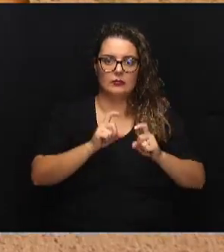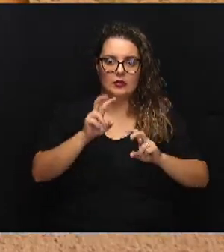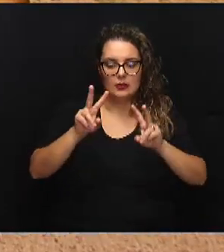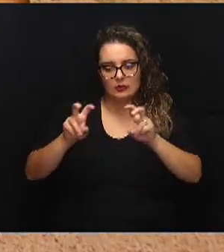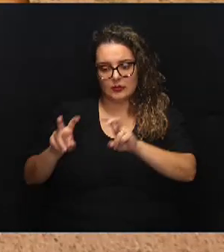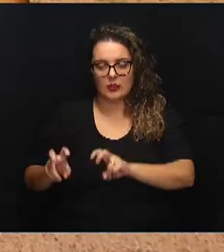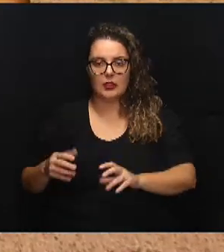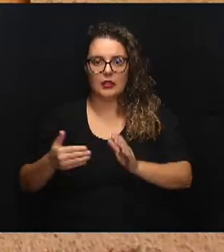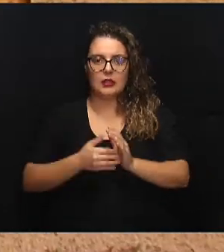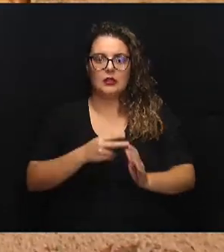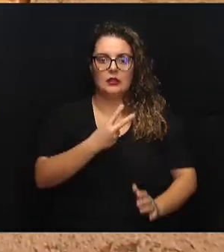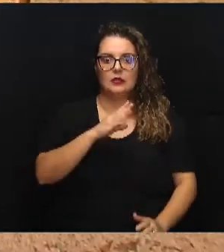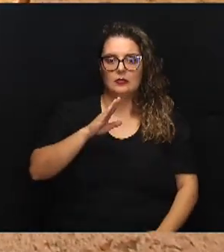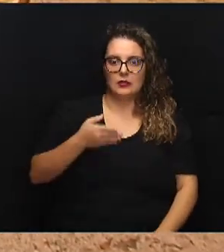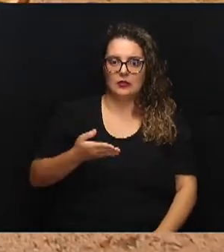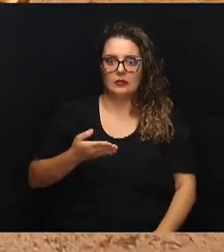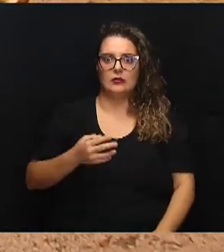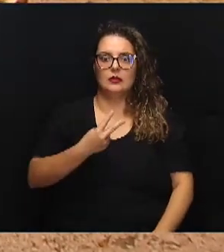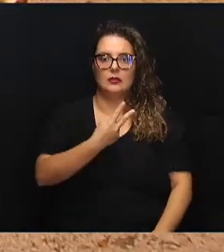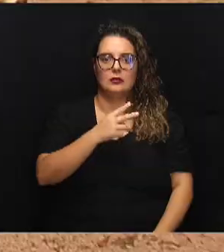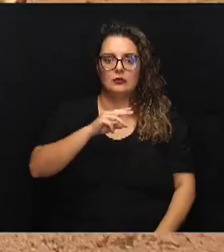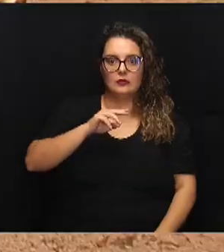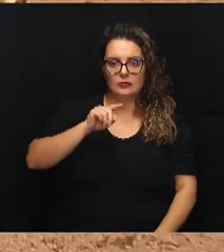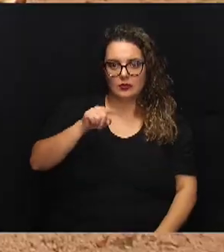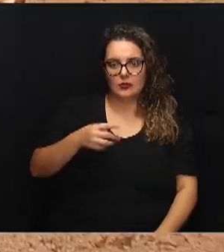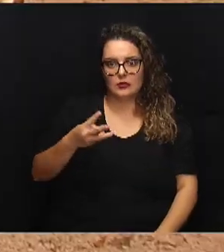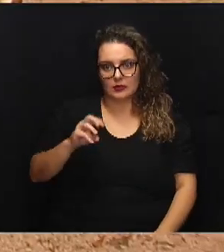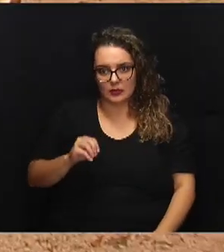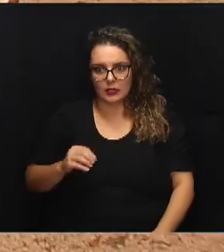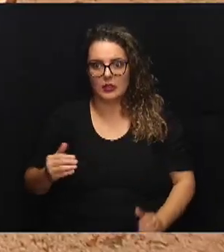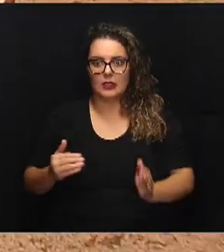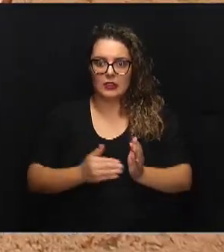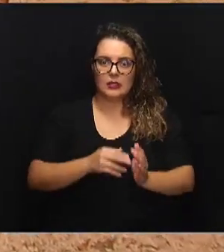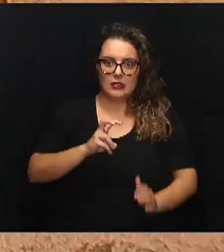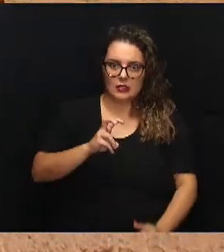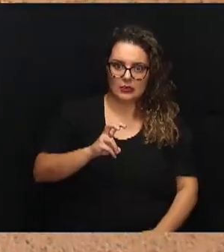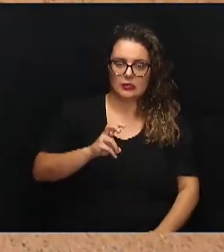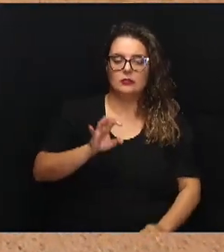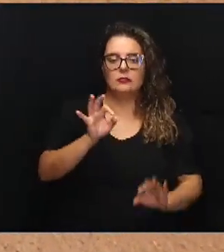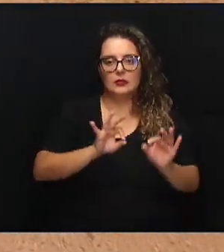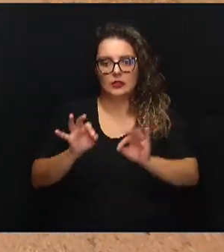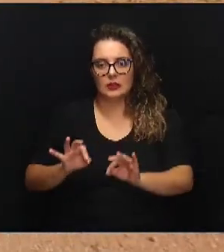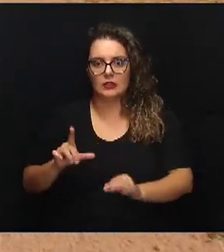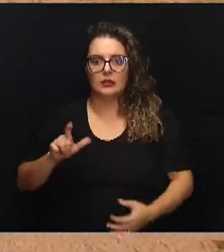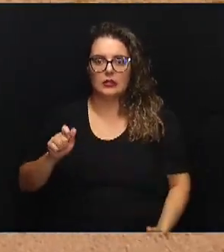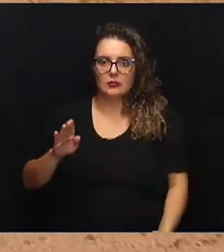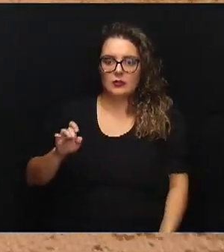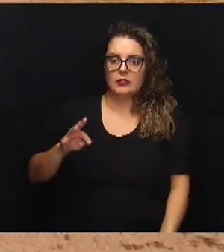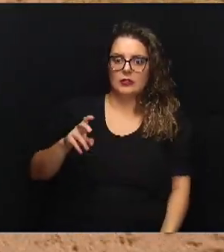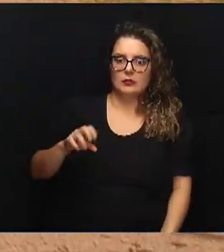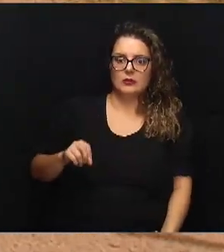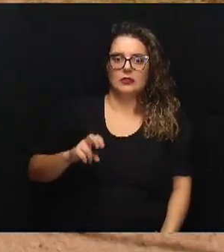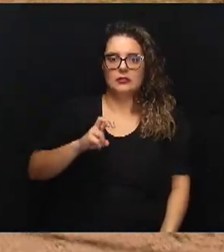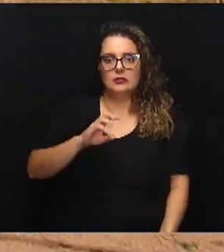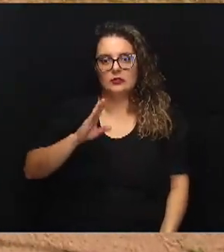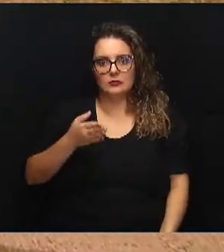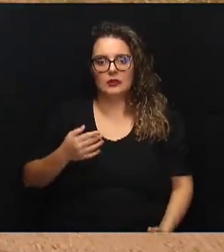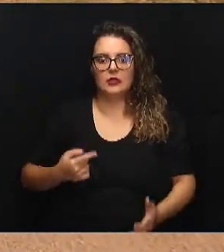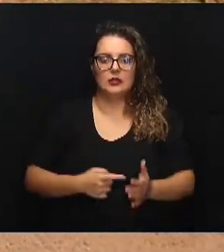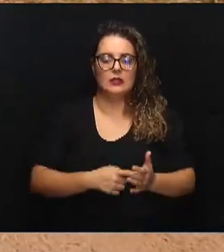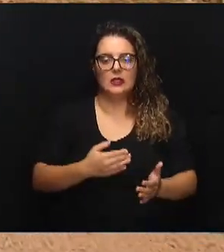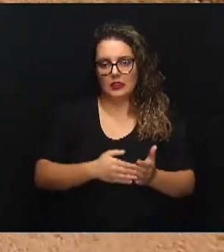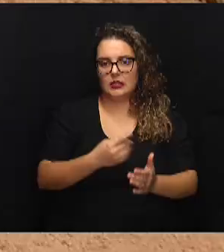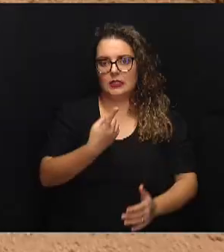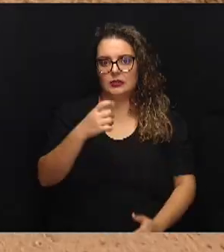2h30. 2h30 às 5, mais 2h30 de laborterapia. 5 da tarde, banho, até às 18. 18